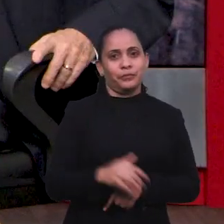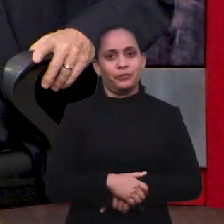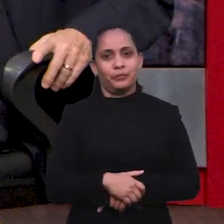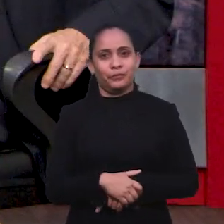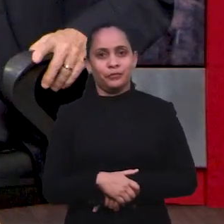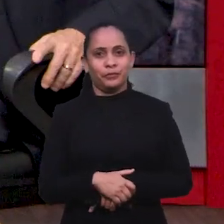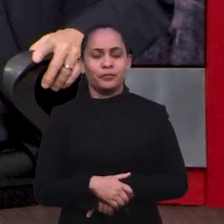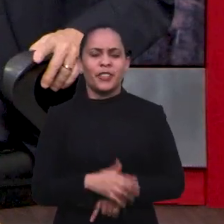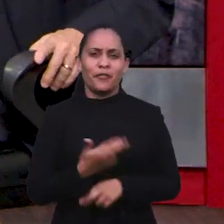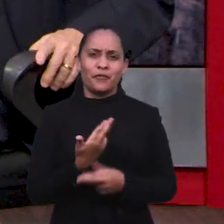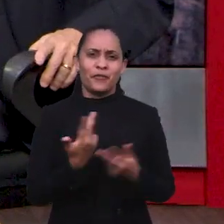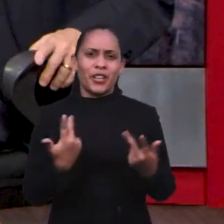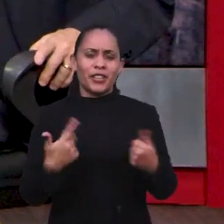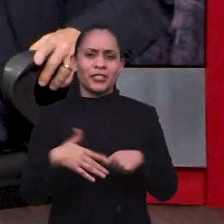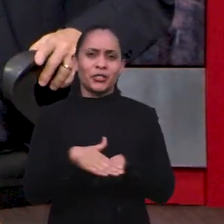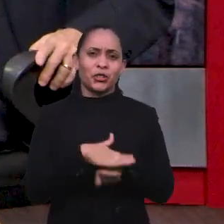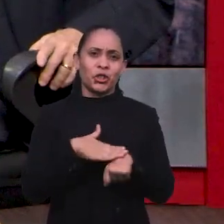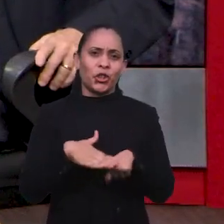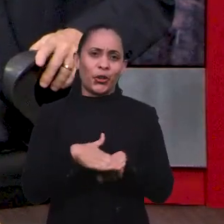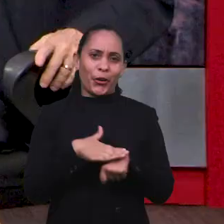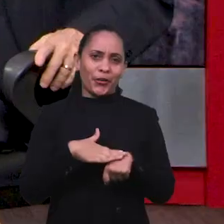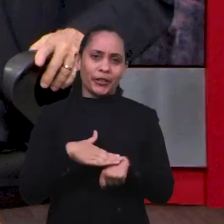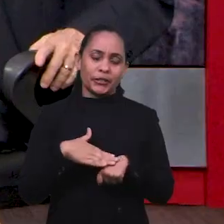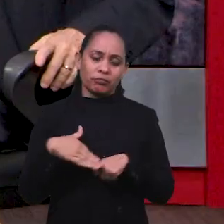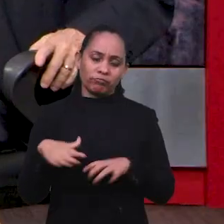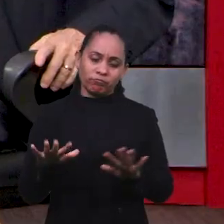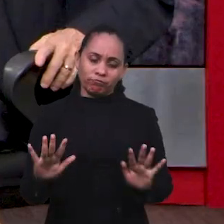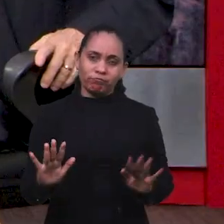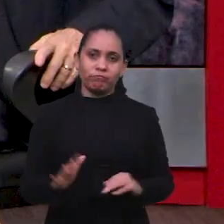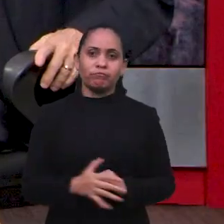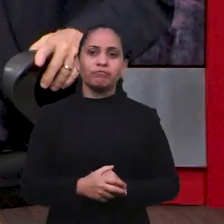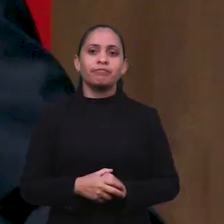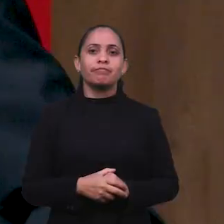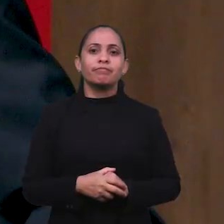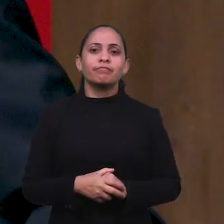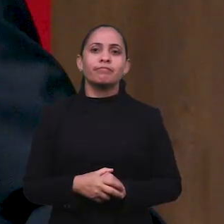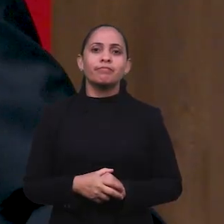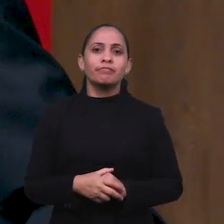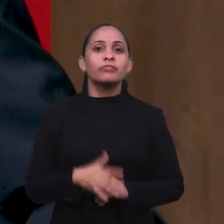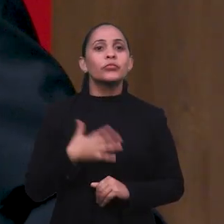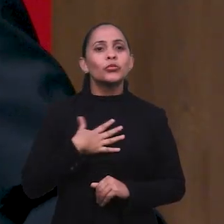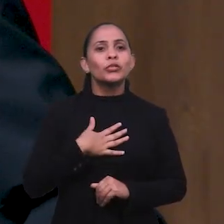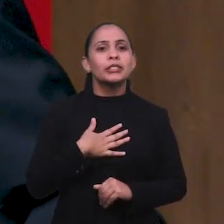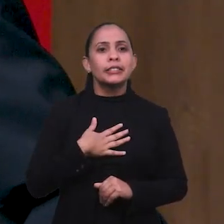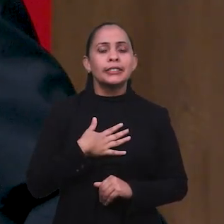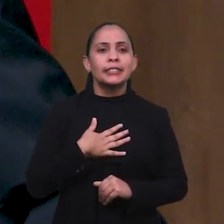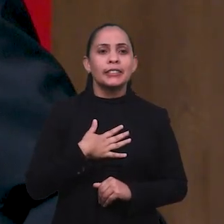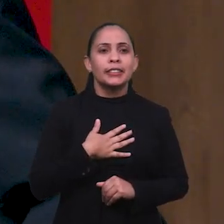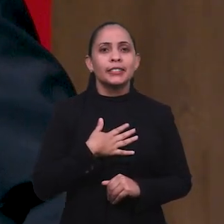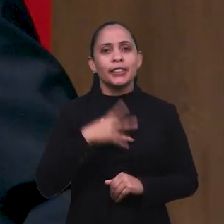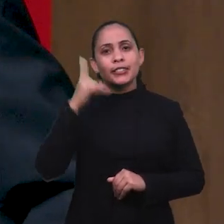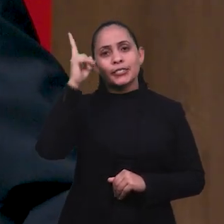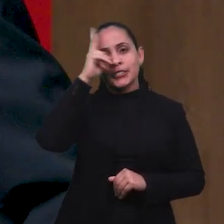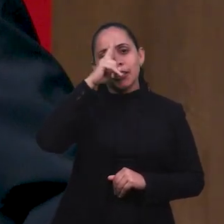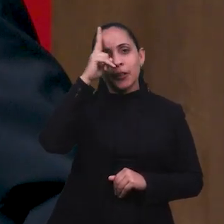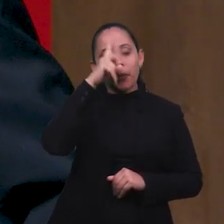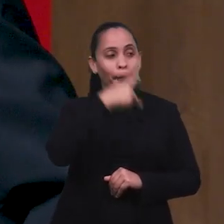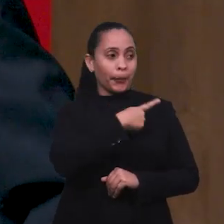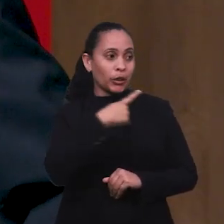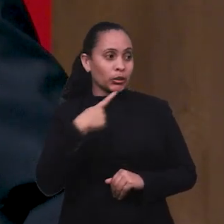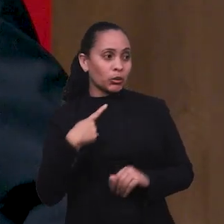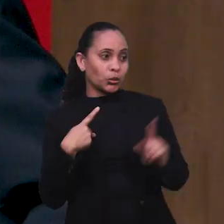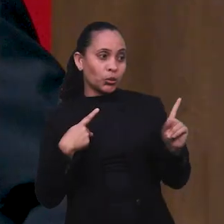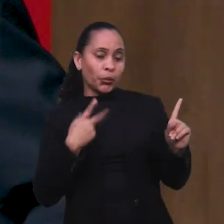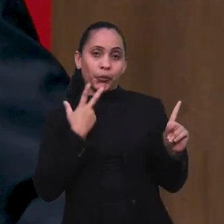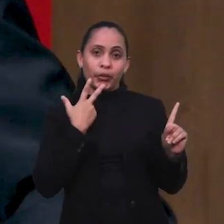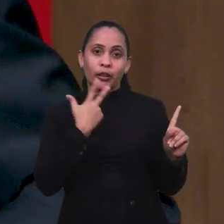ainda a nossa conversa, né? Começando só. Começando só. Então, eu gostaria de lembrar aqui que o pastor